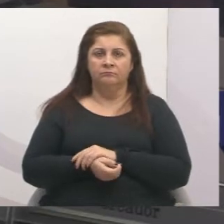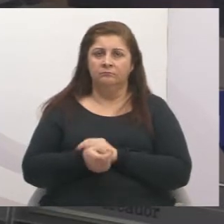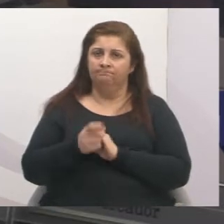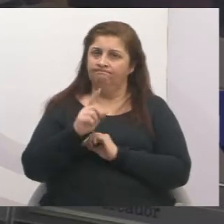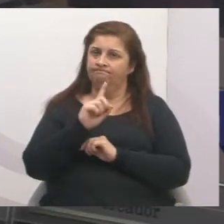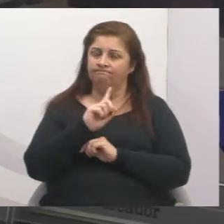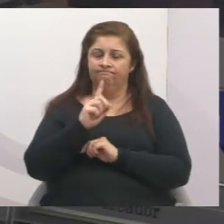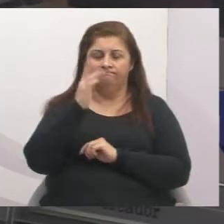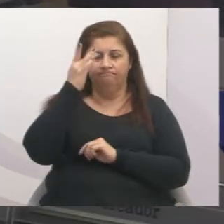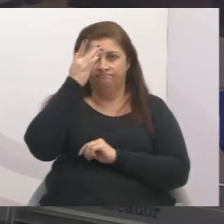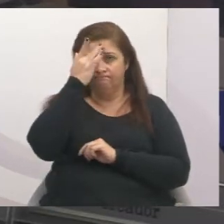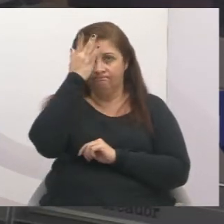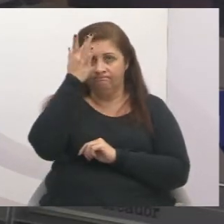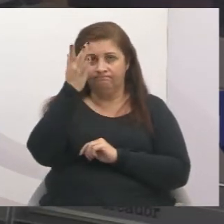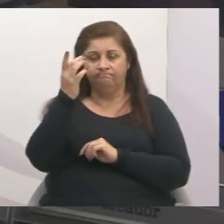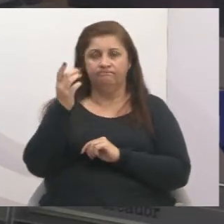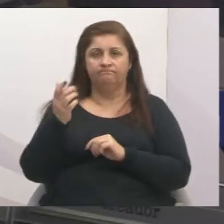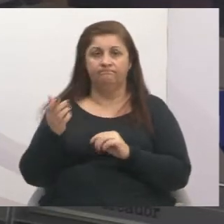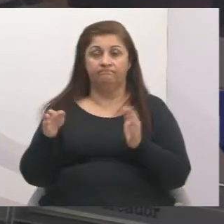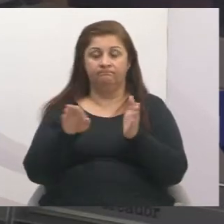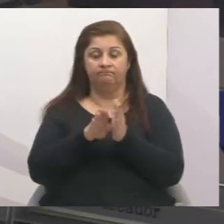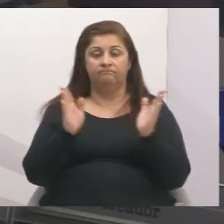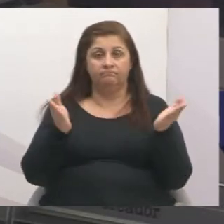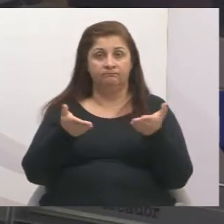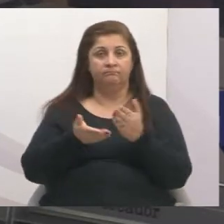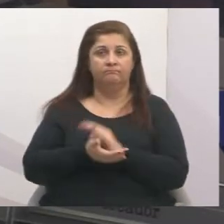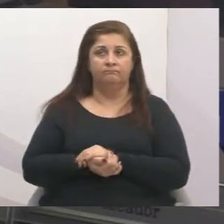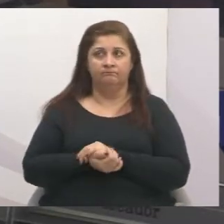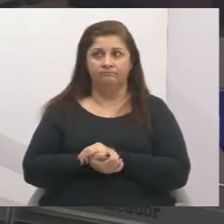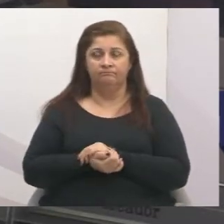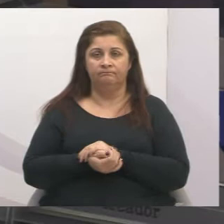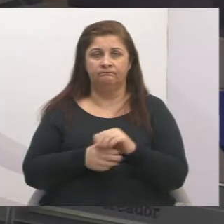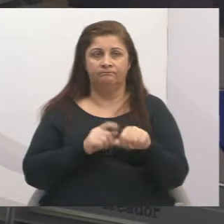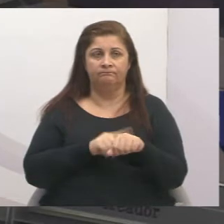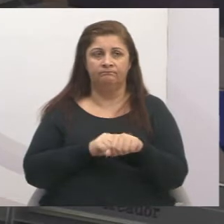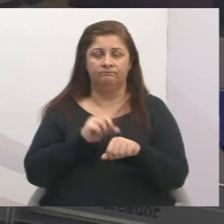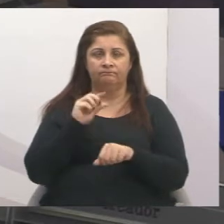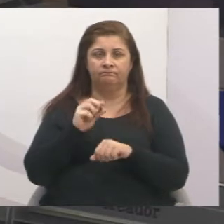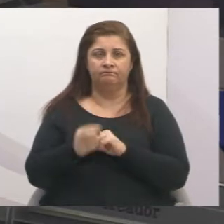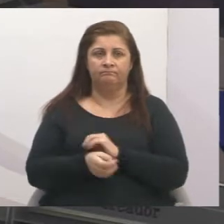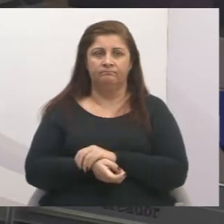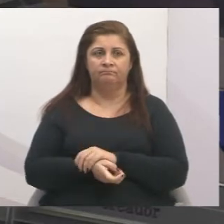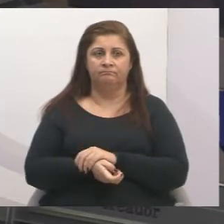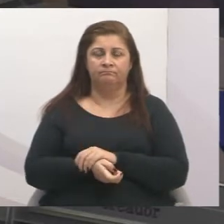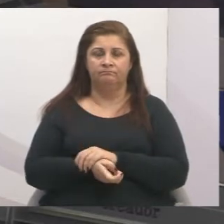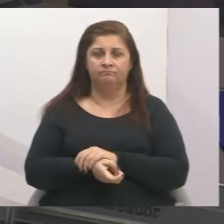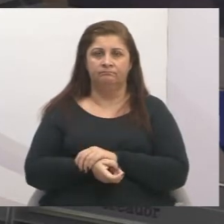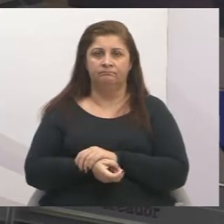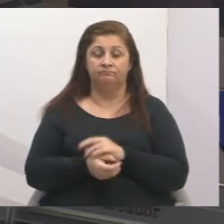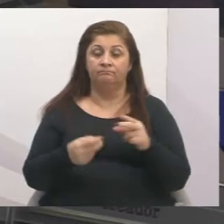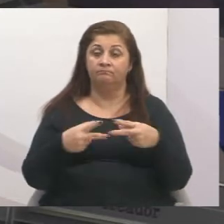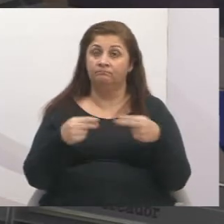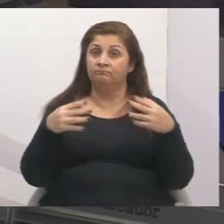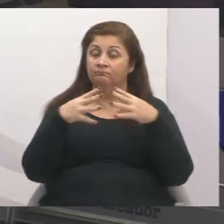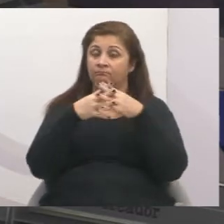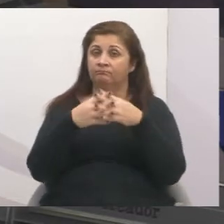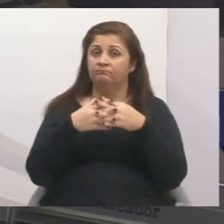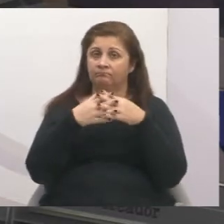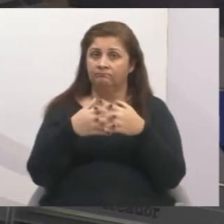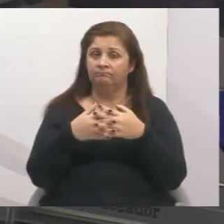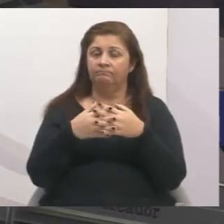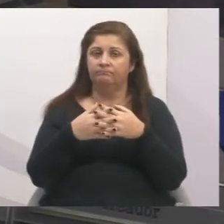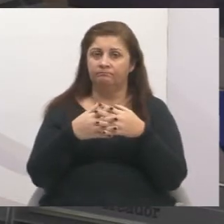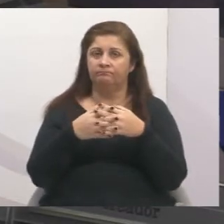fácil chegar até o dia de hoje, um curto tempo de algo tão complexo como está